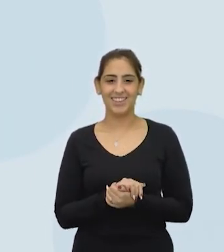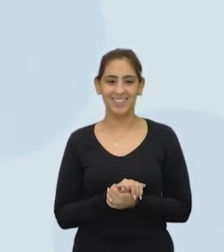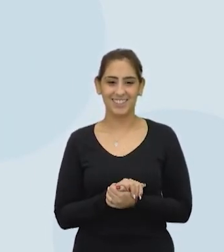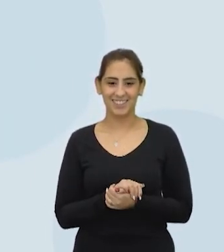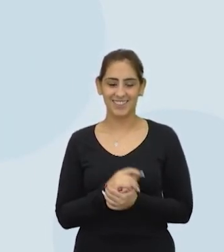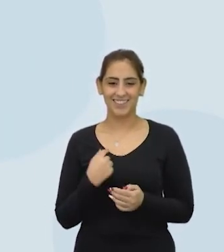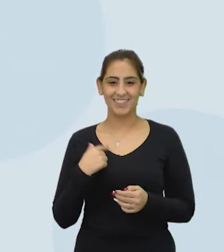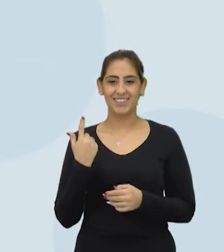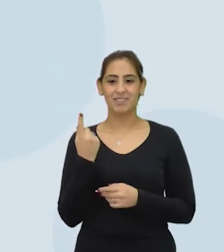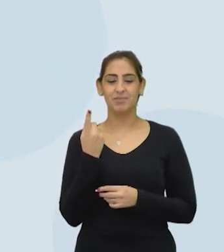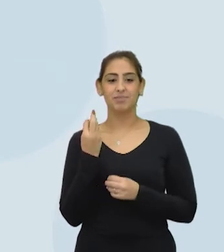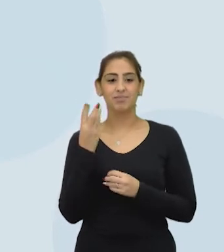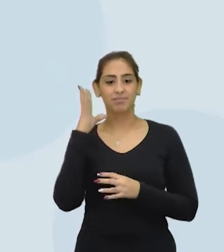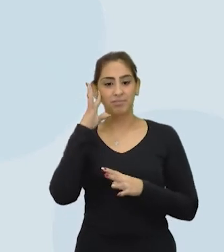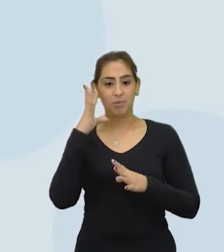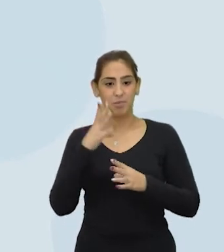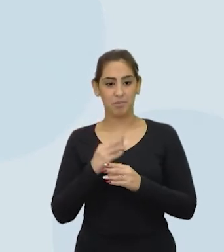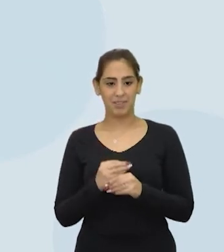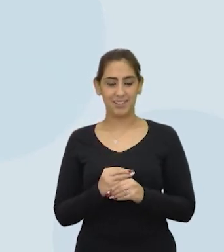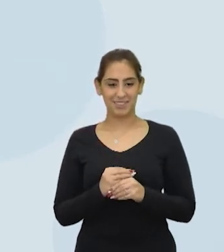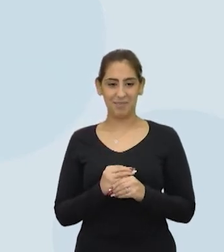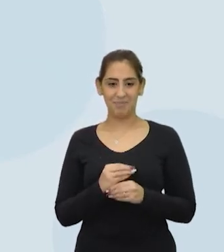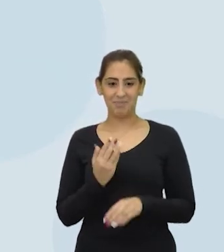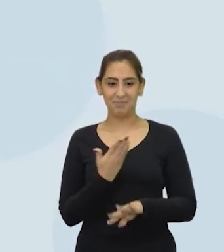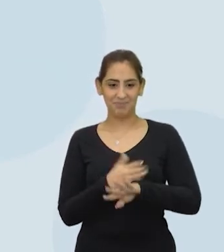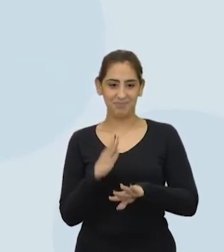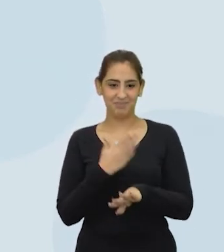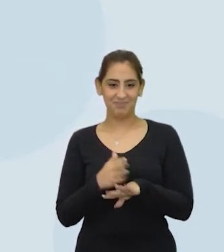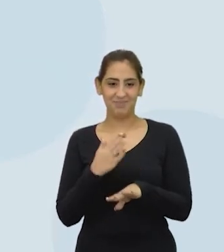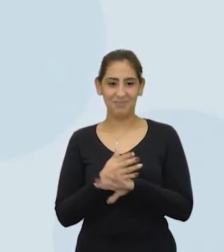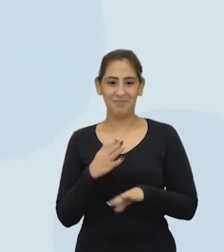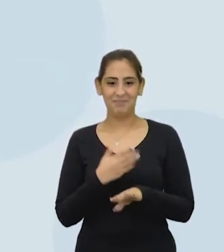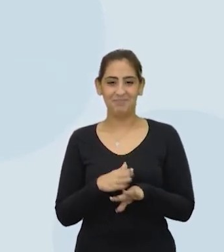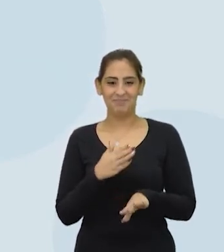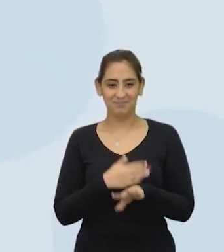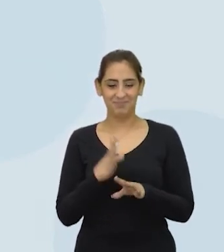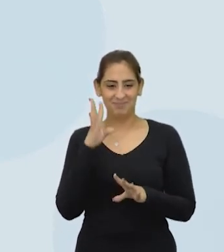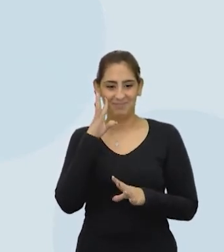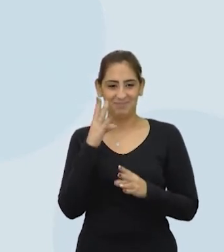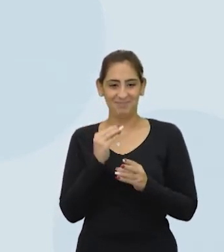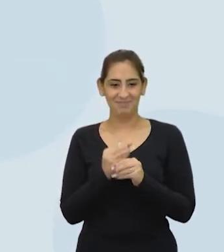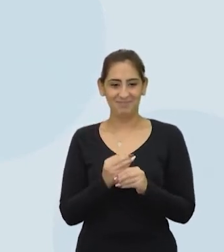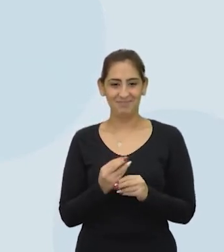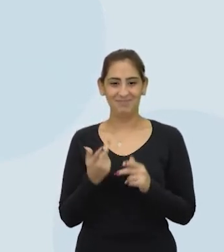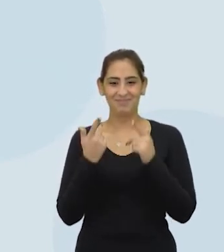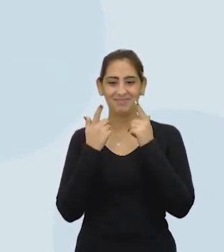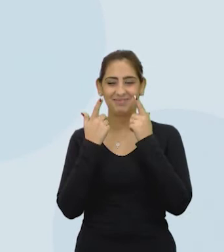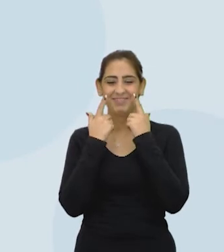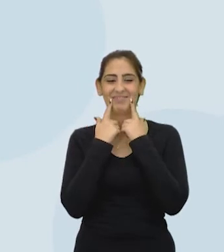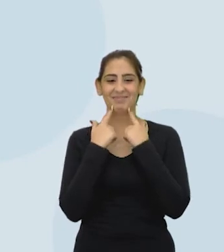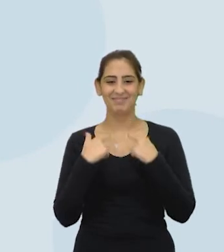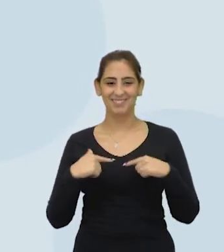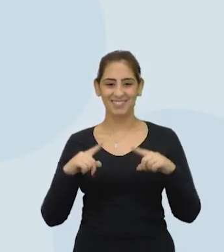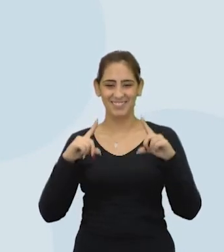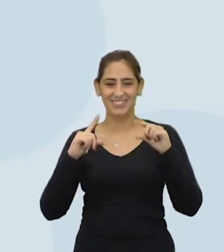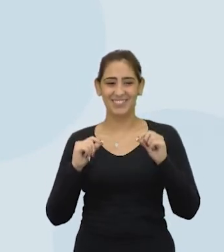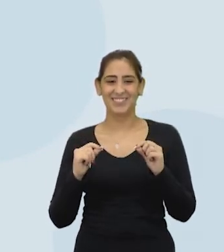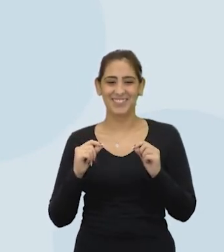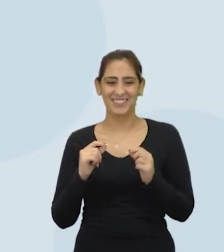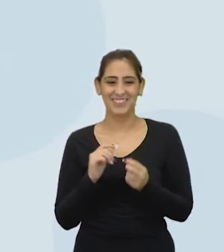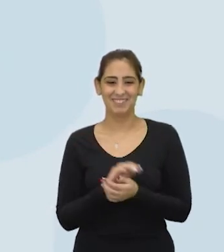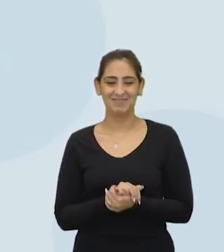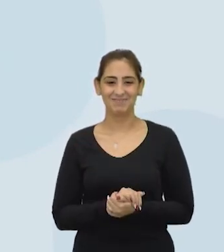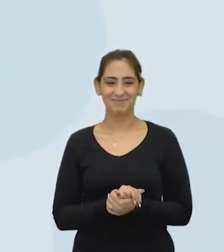melhor compreensão. Então vai ter, além da análise dos elementos linguísticos, a gente vai colocar alguns exercícios para melhor compreensão. Como eu